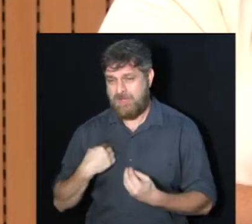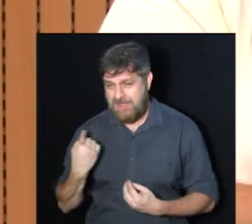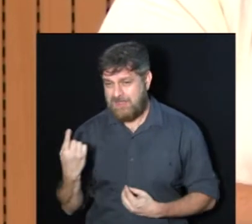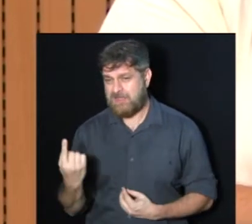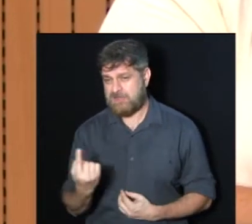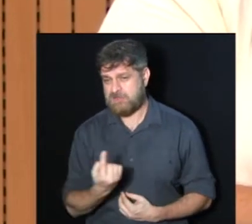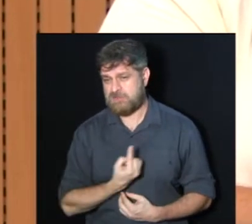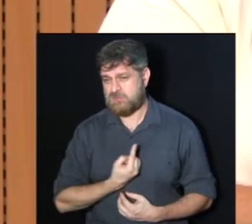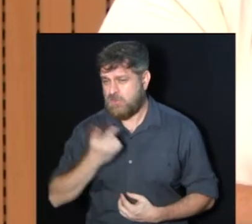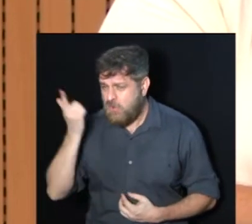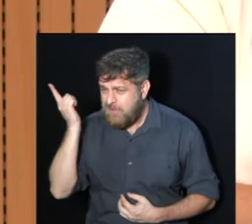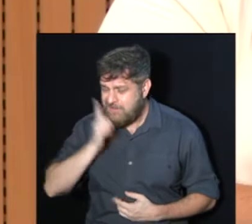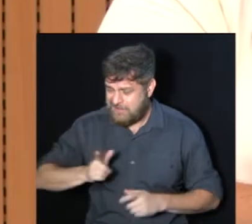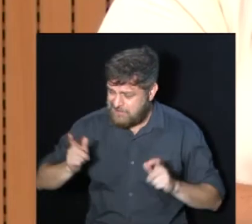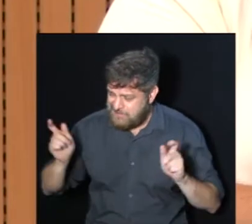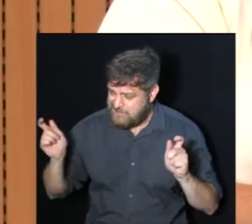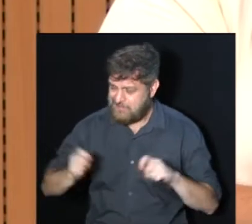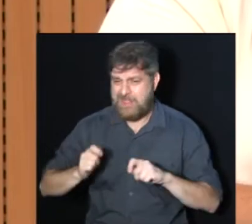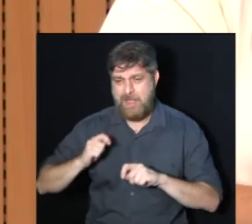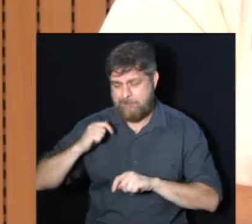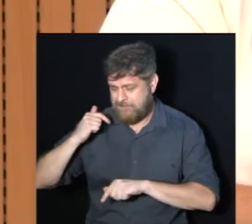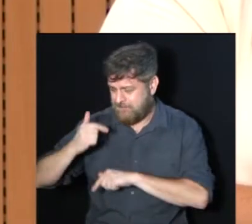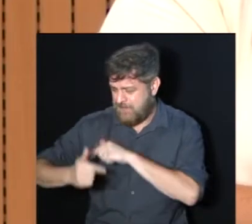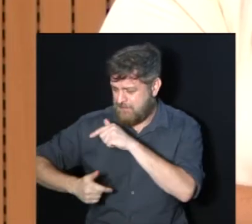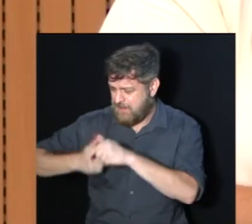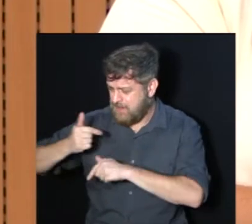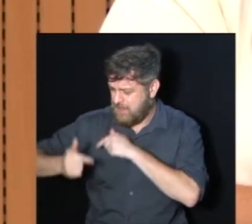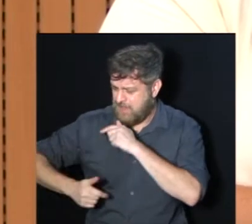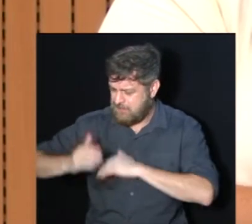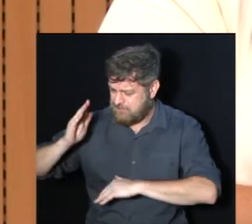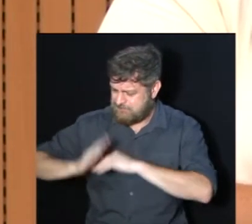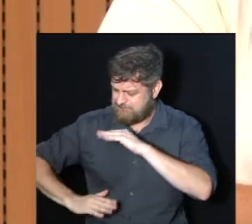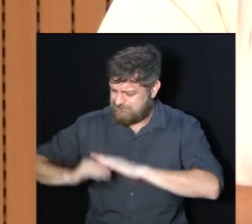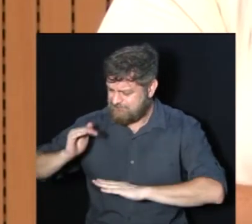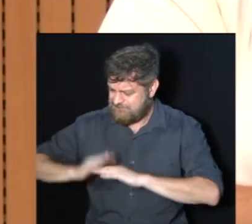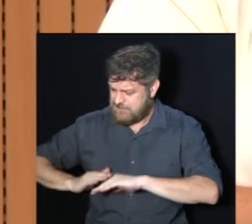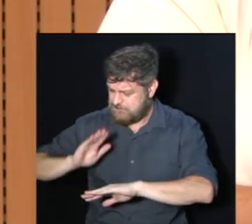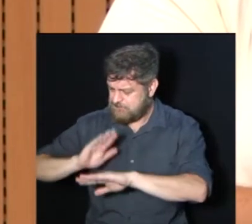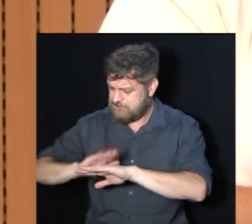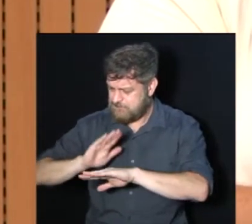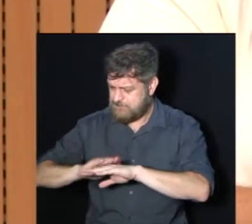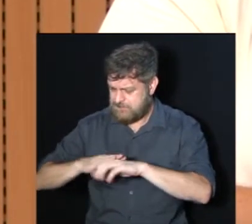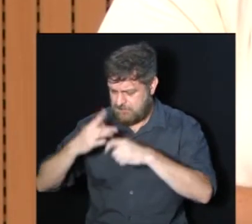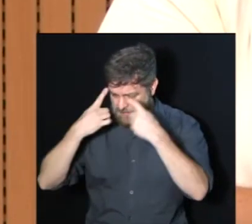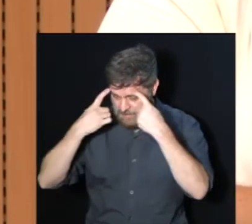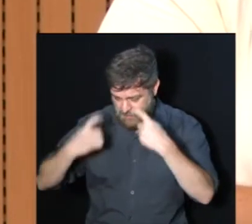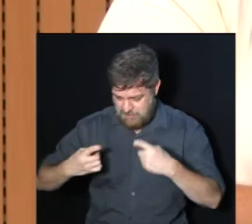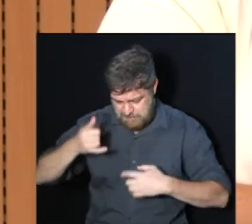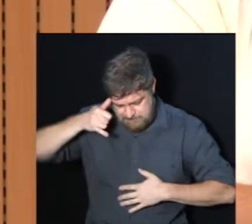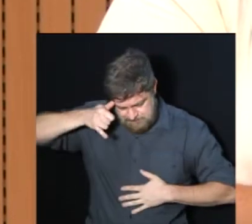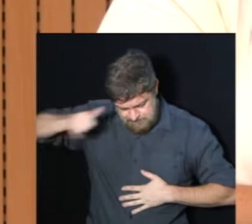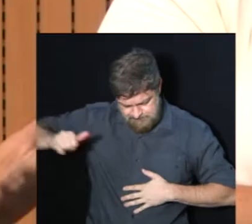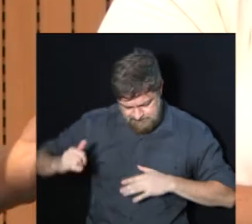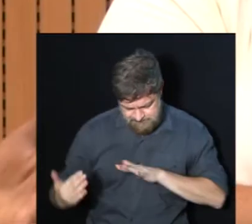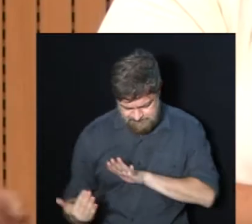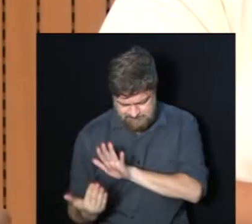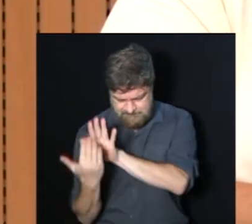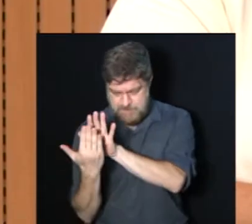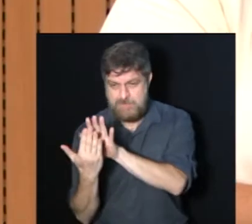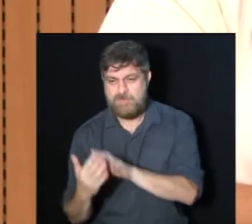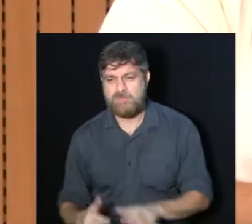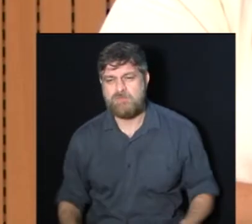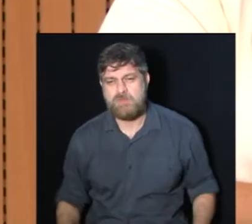vamos trabalhar e atuar para combater essa violência,